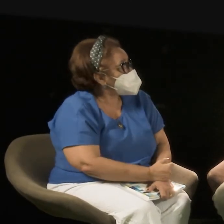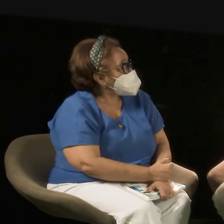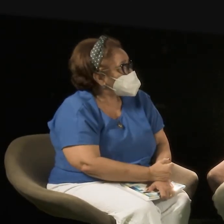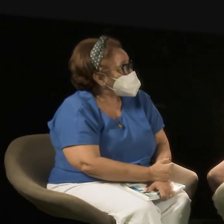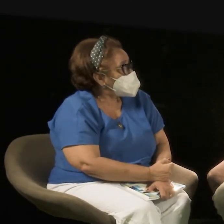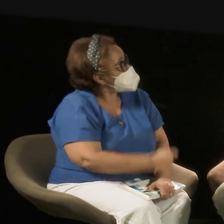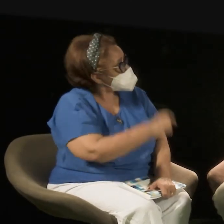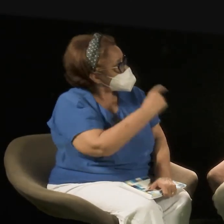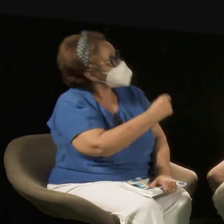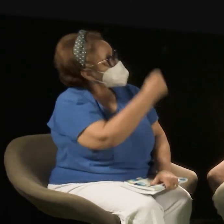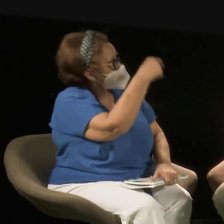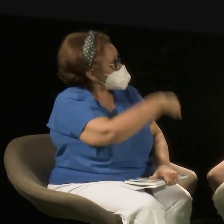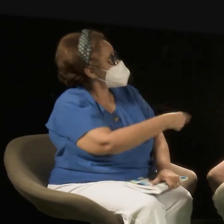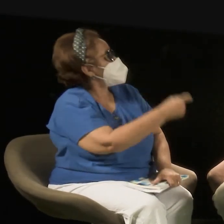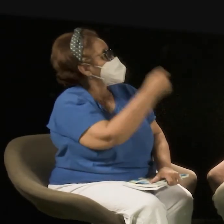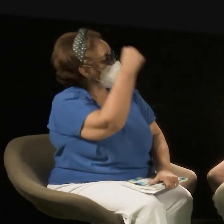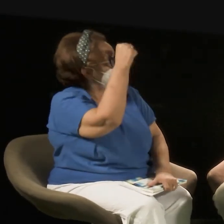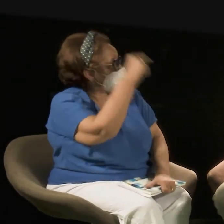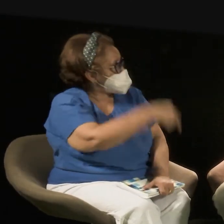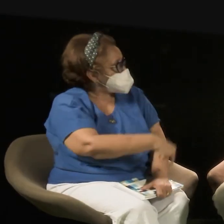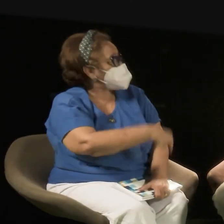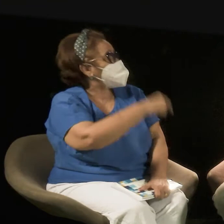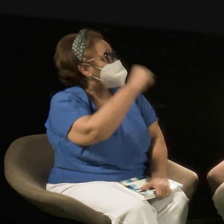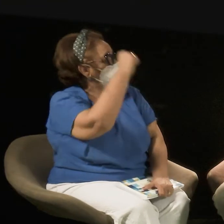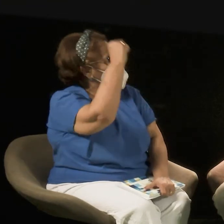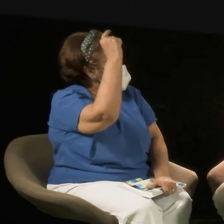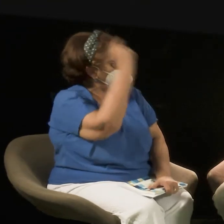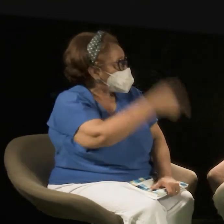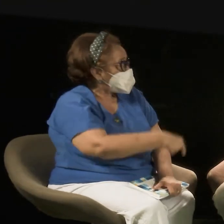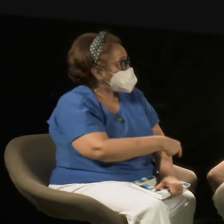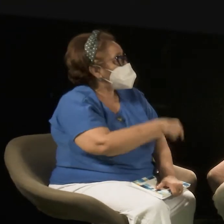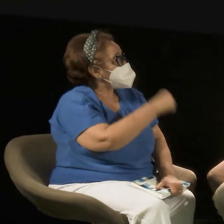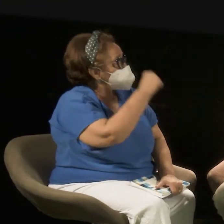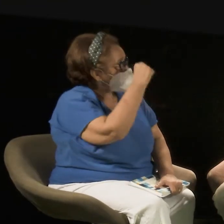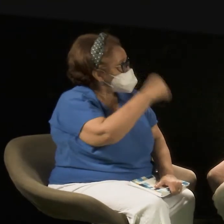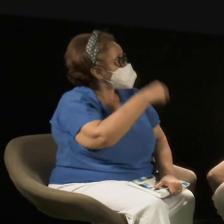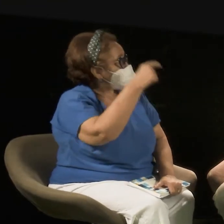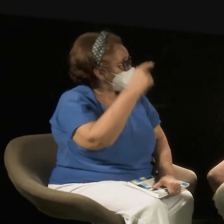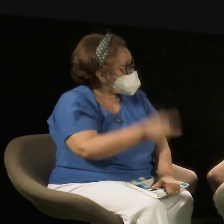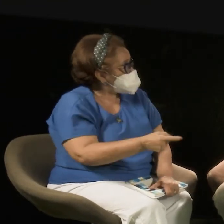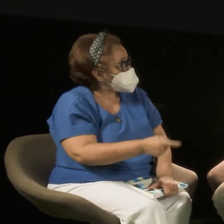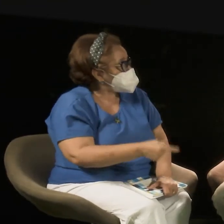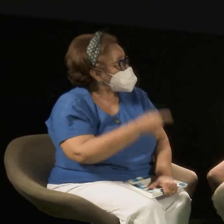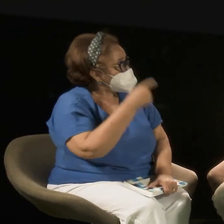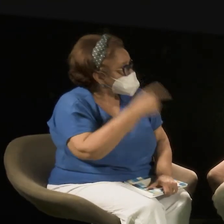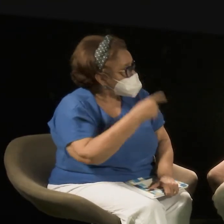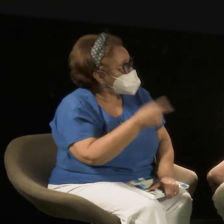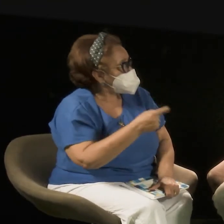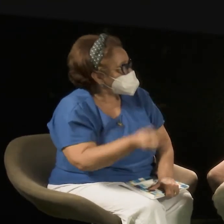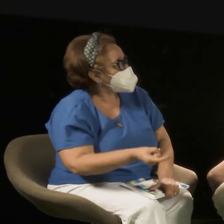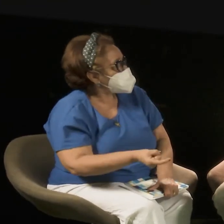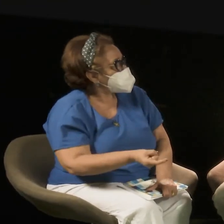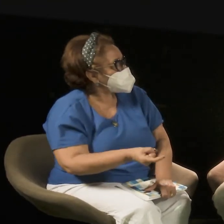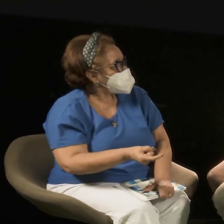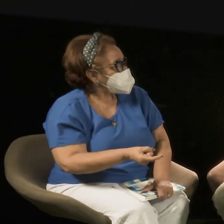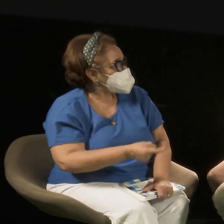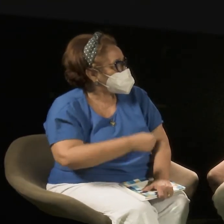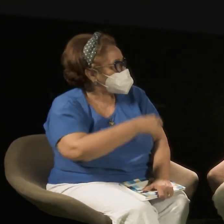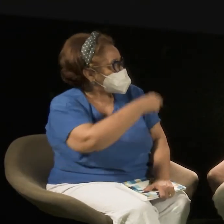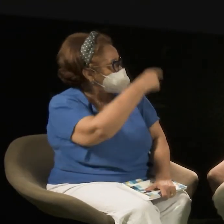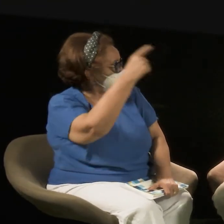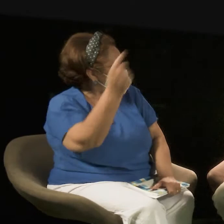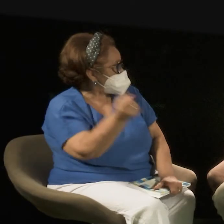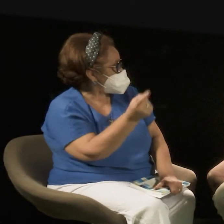espaço de brincar. E isso é institucional, isso é político, né? Isso é política pública de lazer para as crianças.